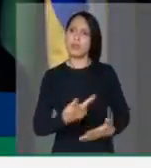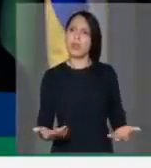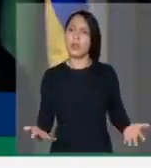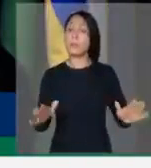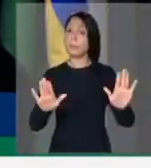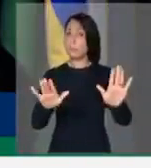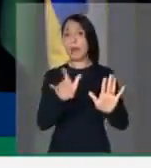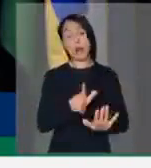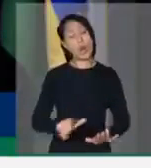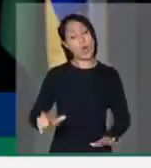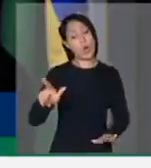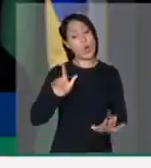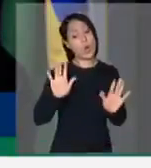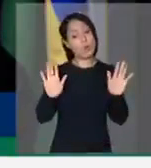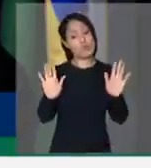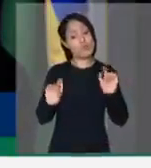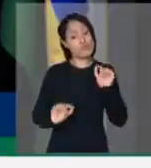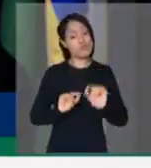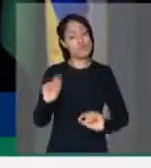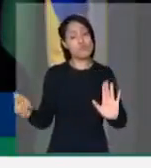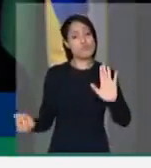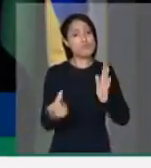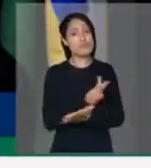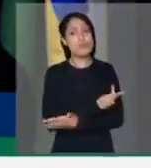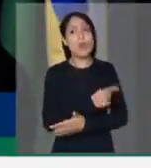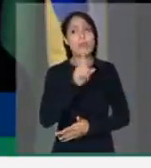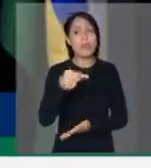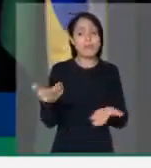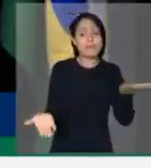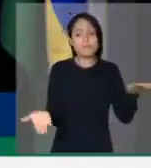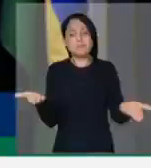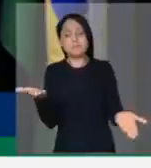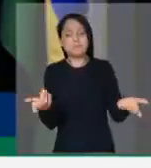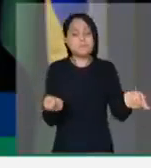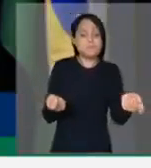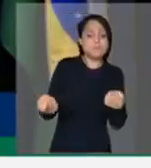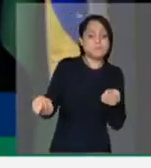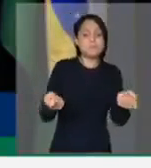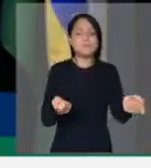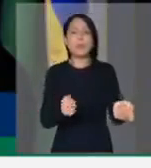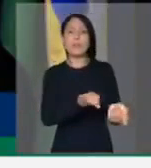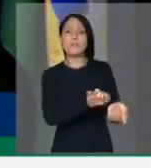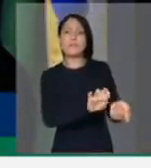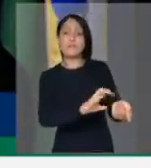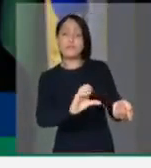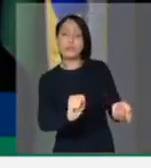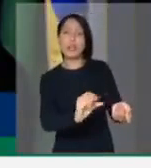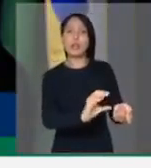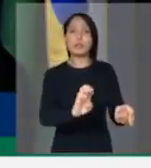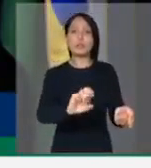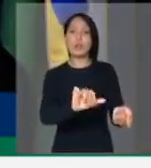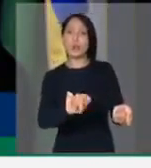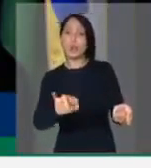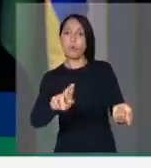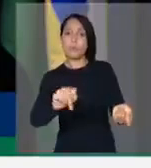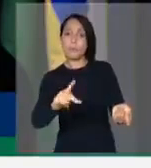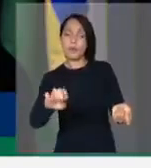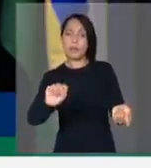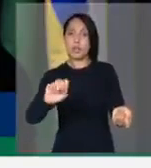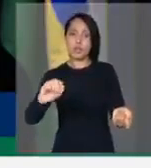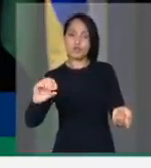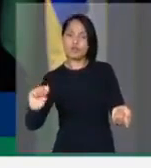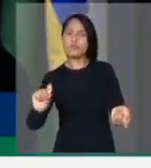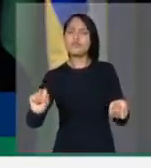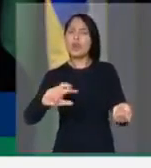E, obviamente, que há o princípio dos freios e contrapesos, em que cada um desses poderes